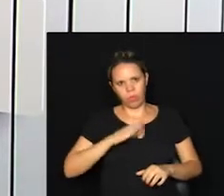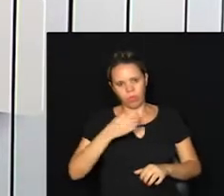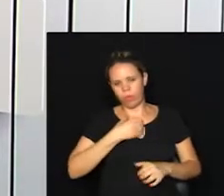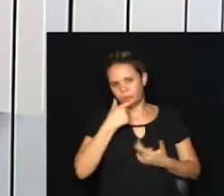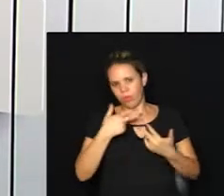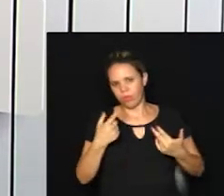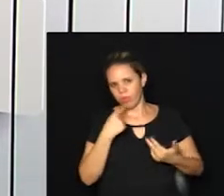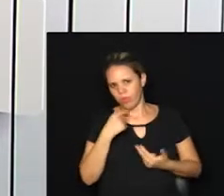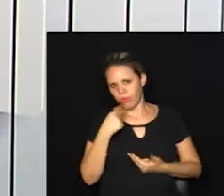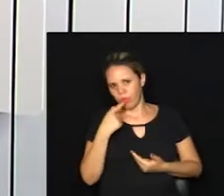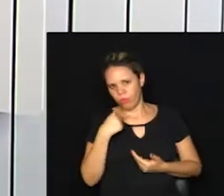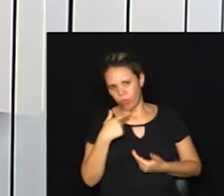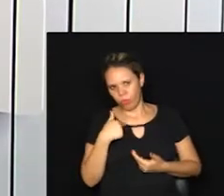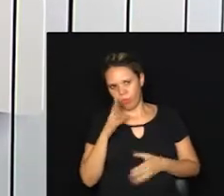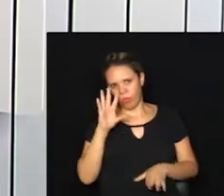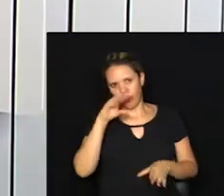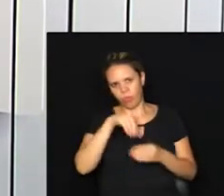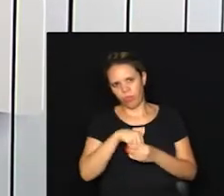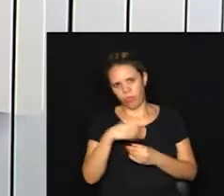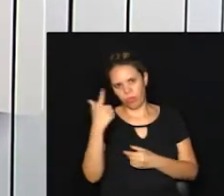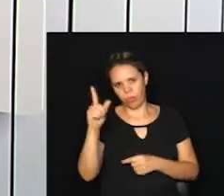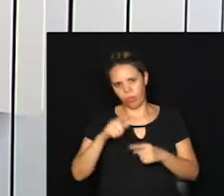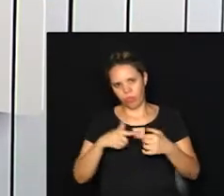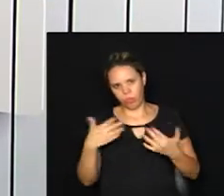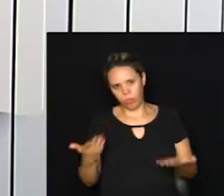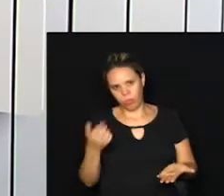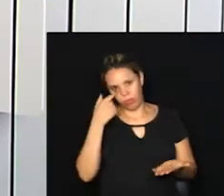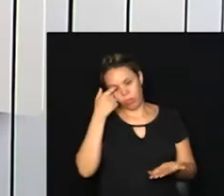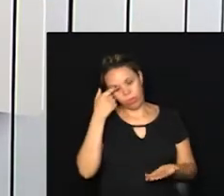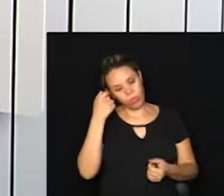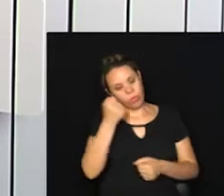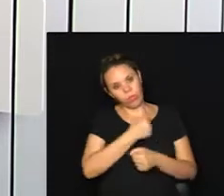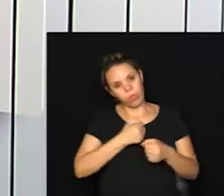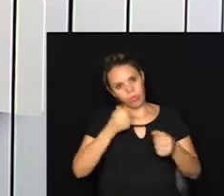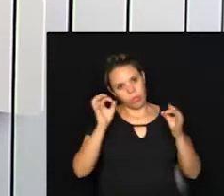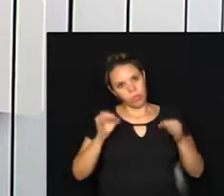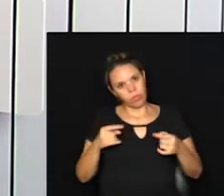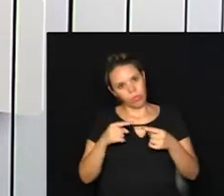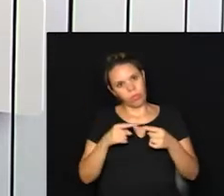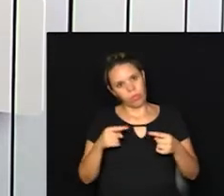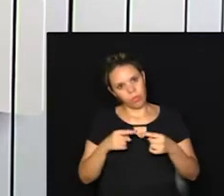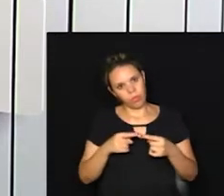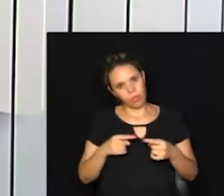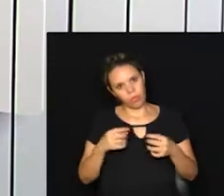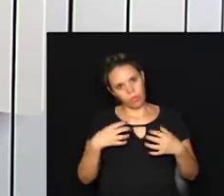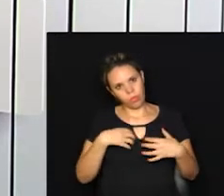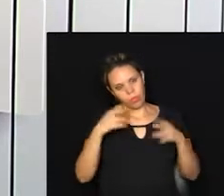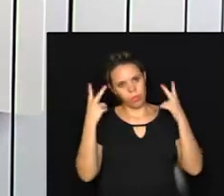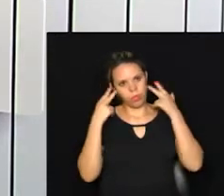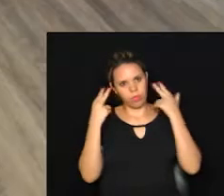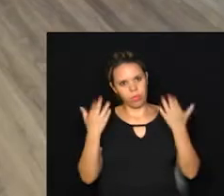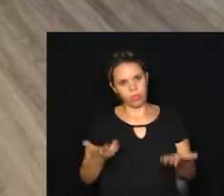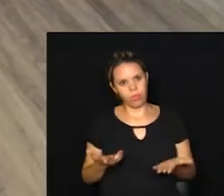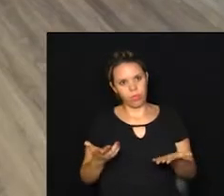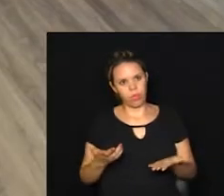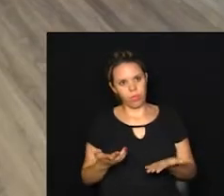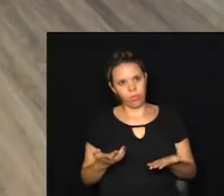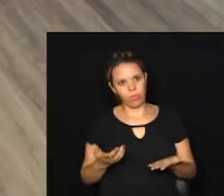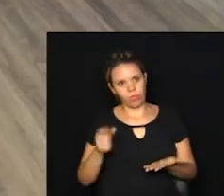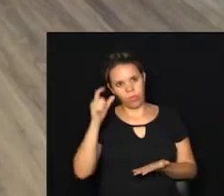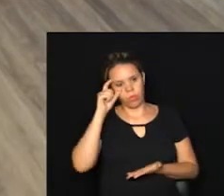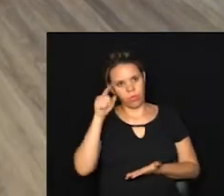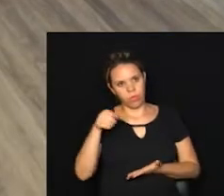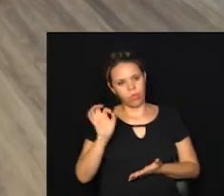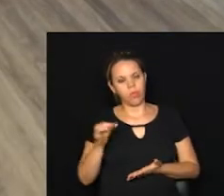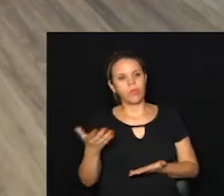frutas vermelhas, colocar outros ingredientes nessa receita para dar certo de forma natural. Essa receita do Michel Amorim